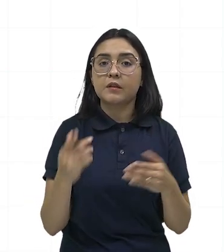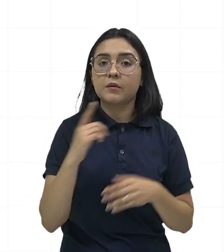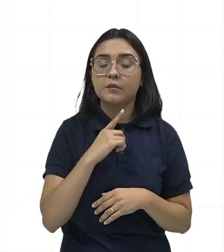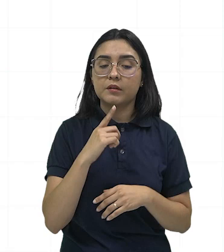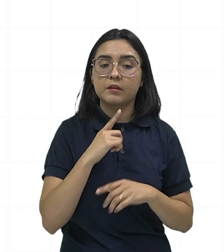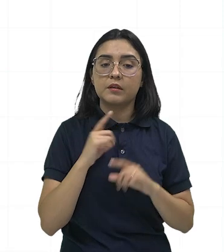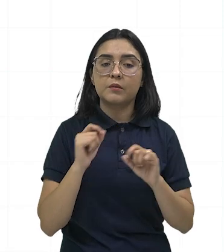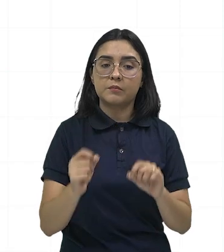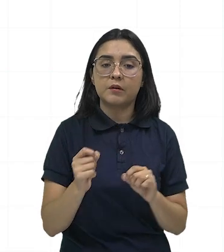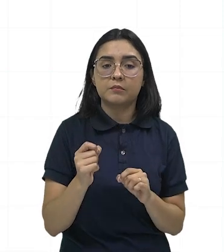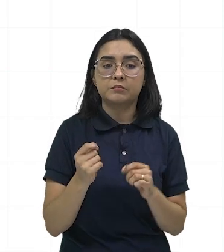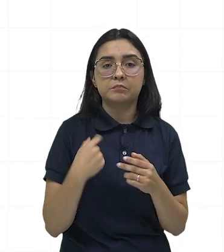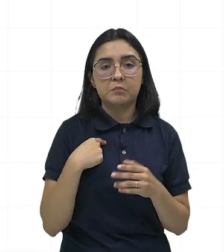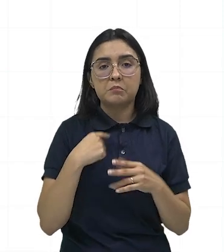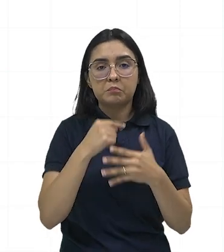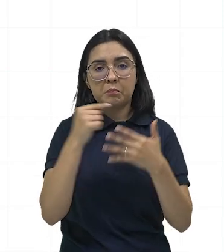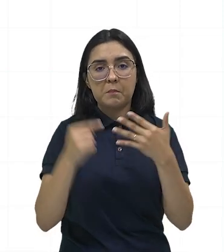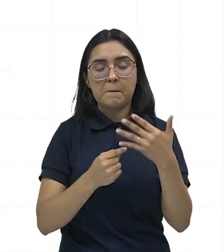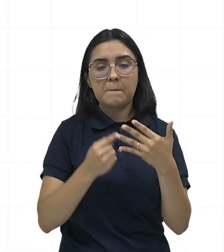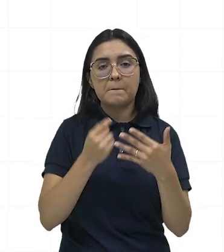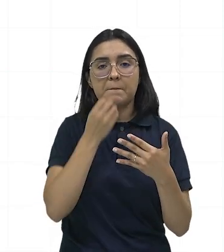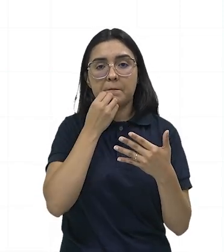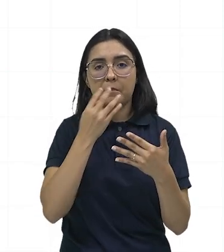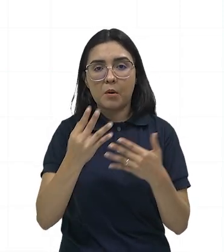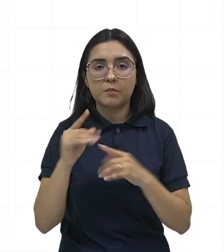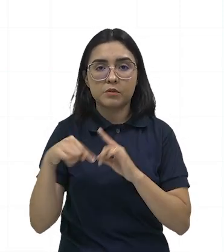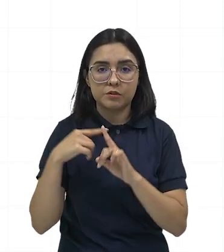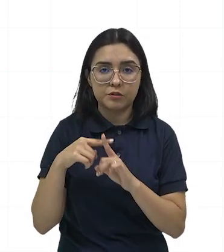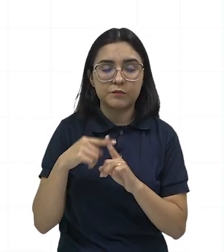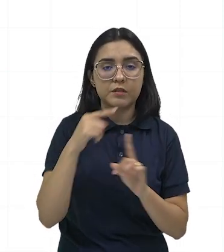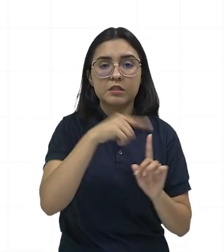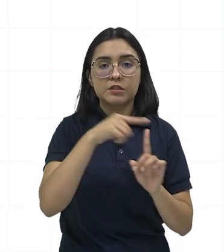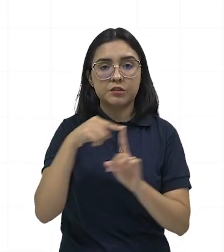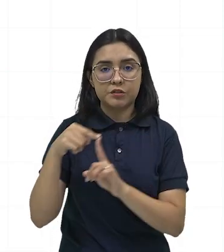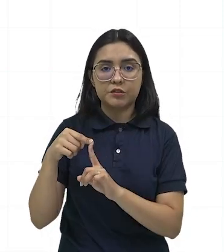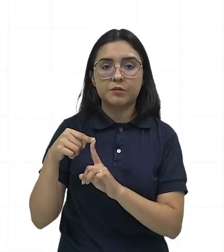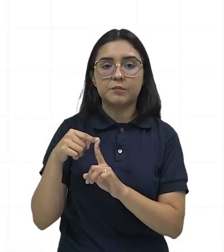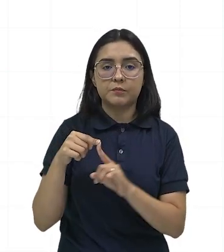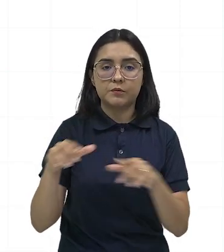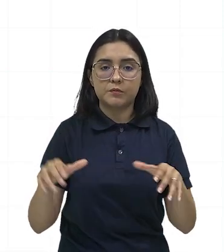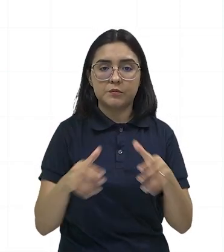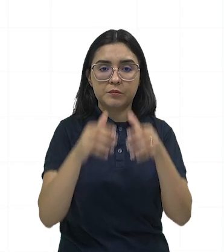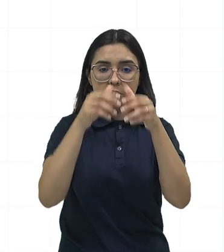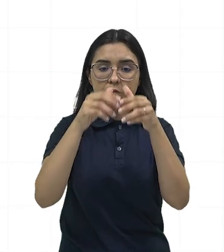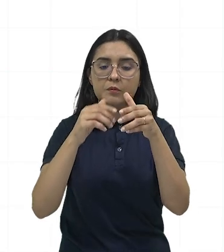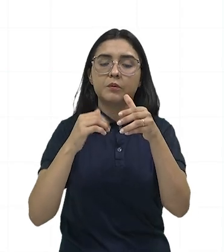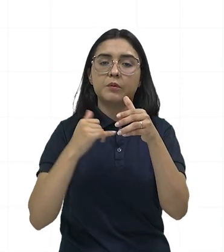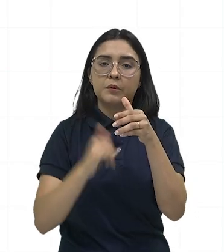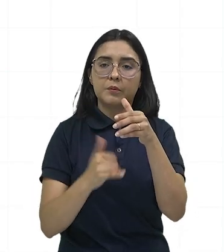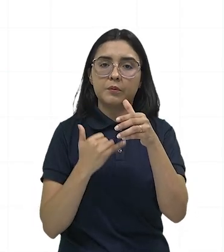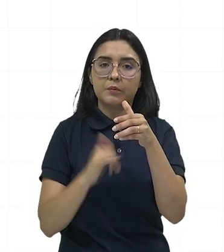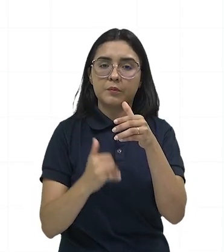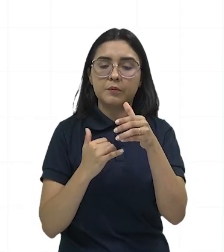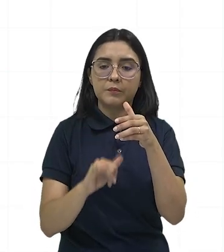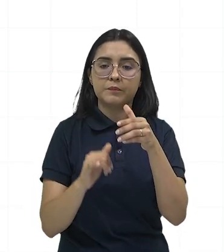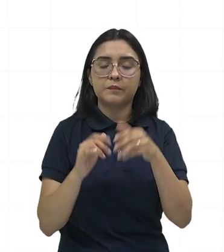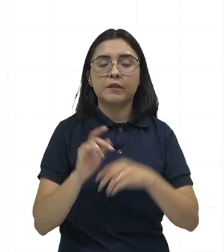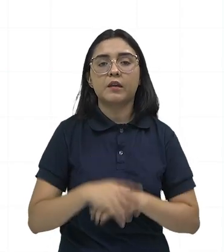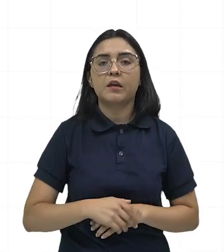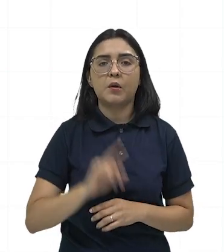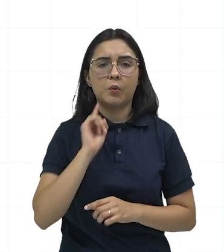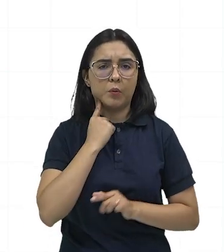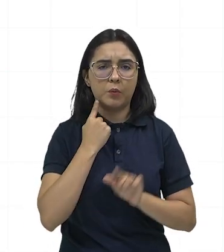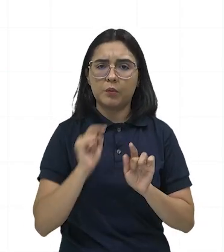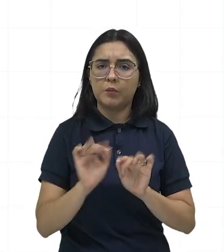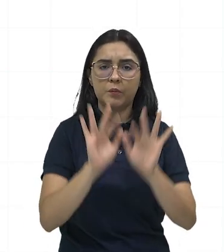temos algo positivo nesse tipo de usina, que é a não emissão de